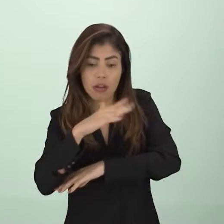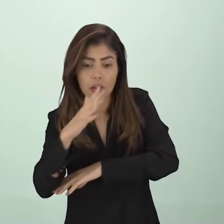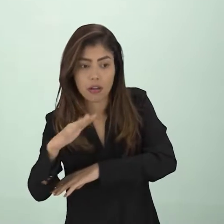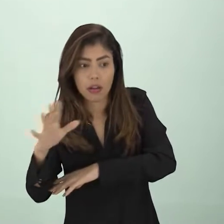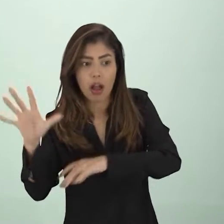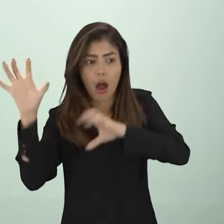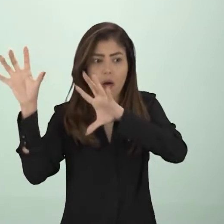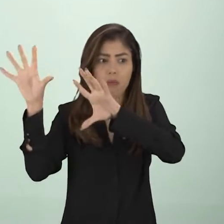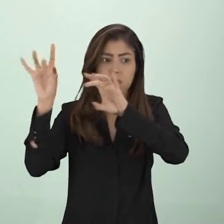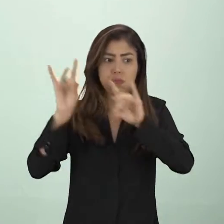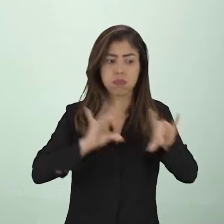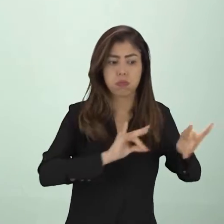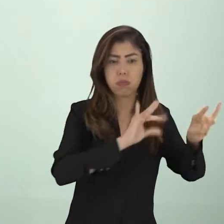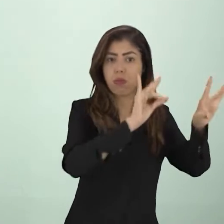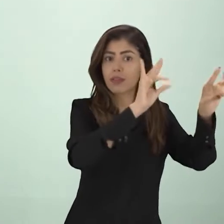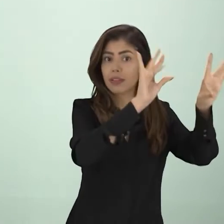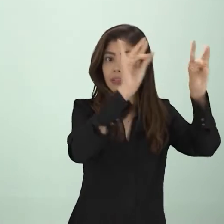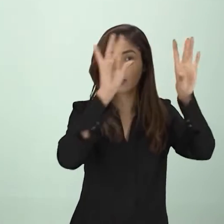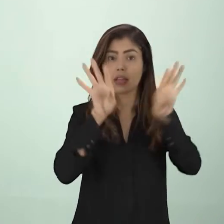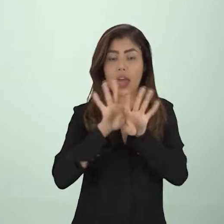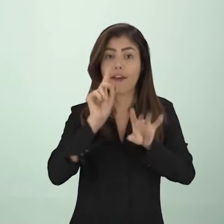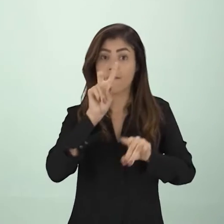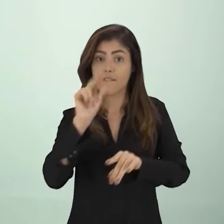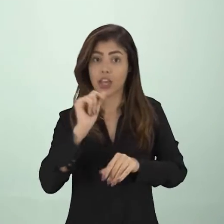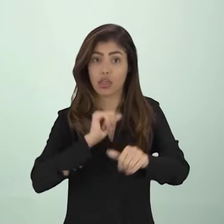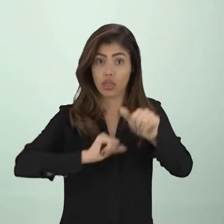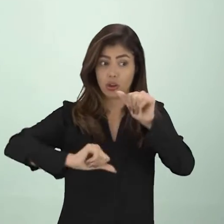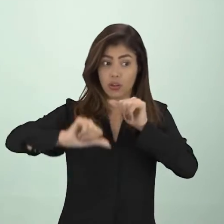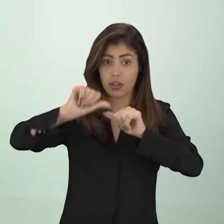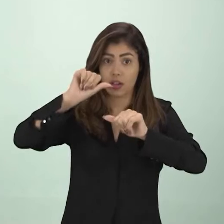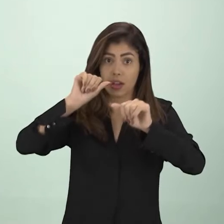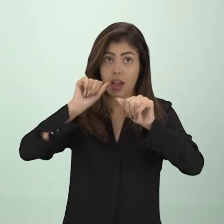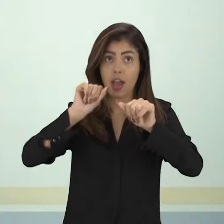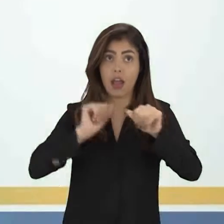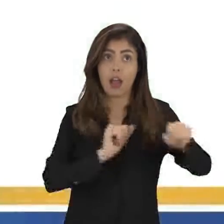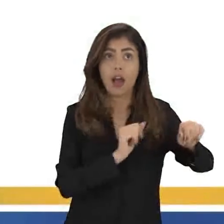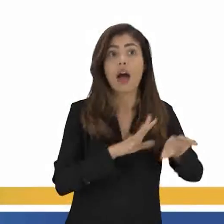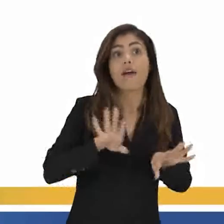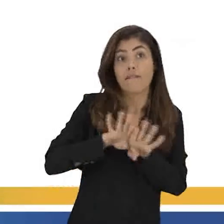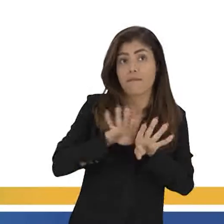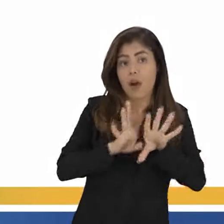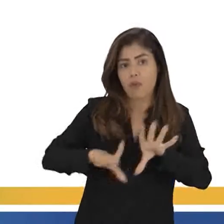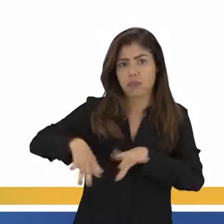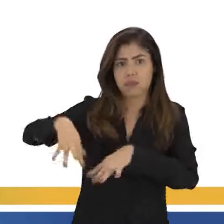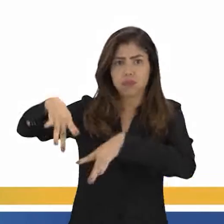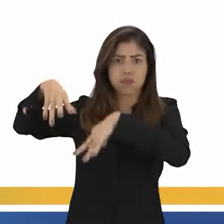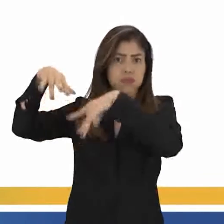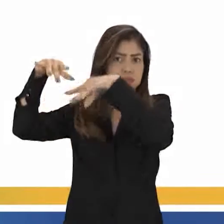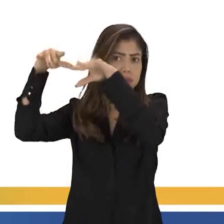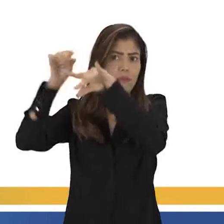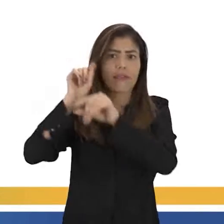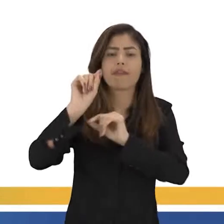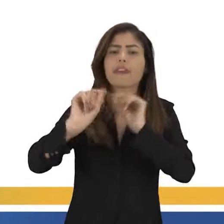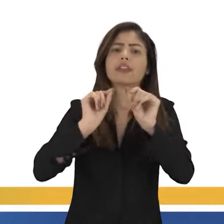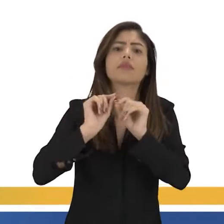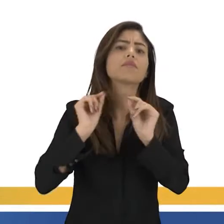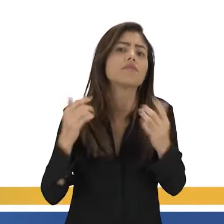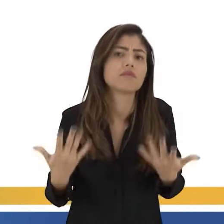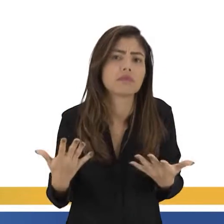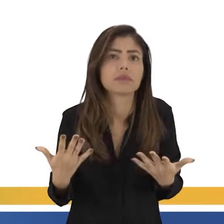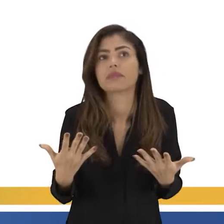ser gasoso. Então, esse gás, né, ele vai para a atmosfera e lá, o que é que vai